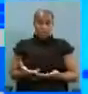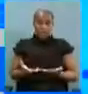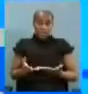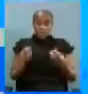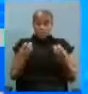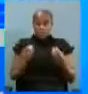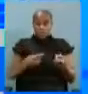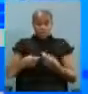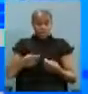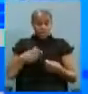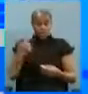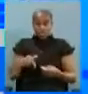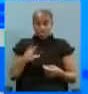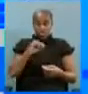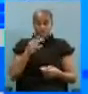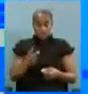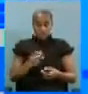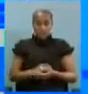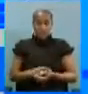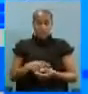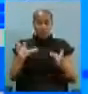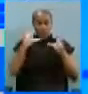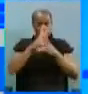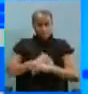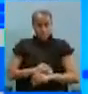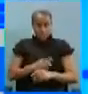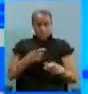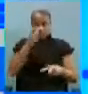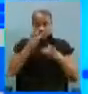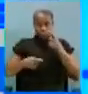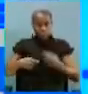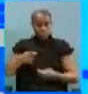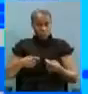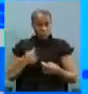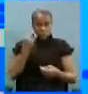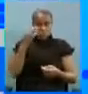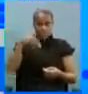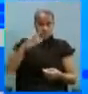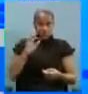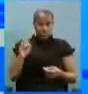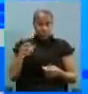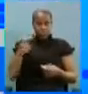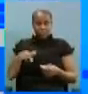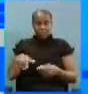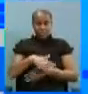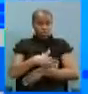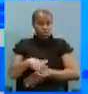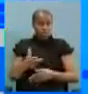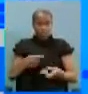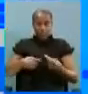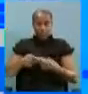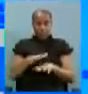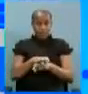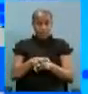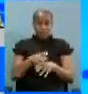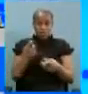Apesar dos vários mercados existentes em São Vicente, são cada vez mais os comerciantes informais que ocupam os passeios para vender